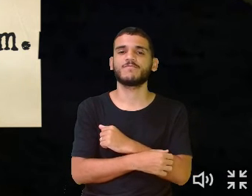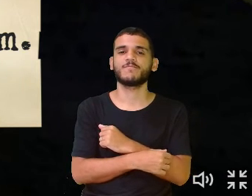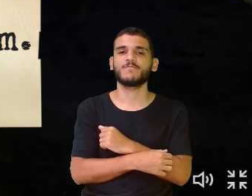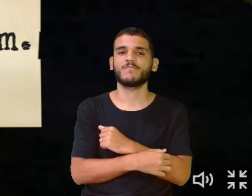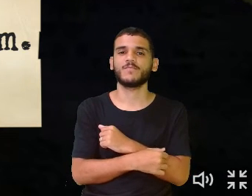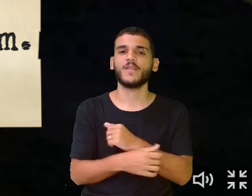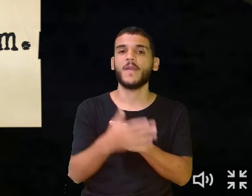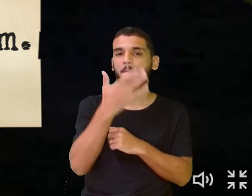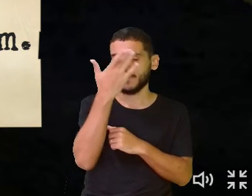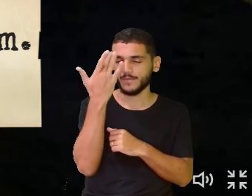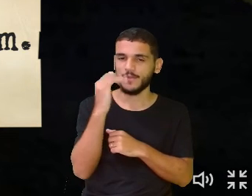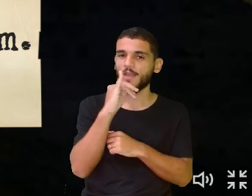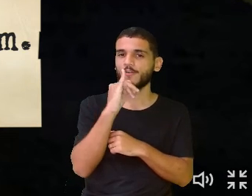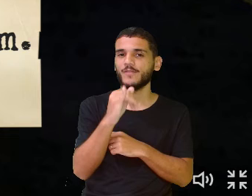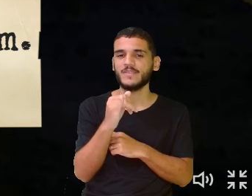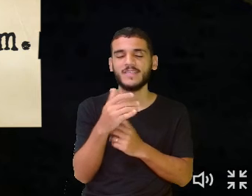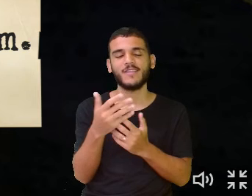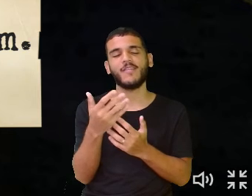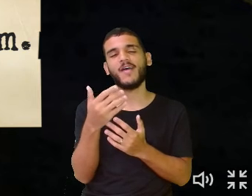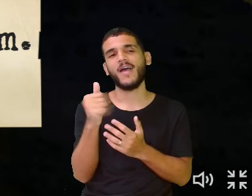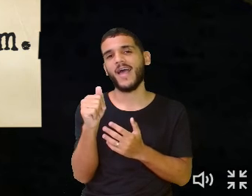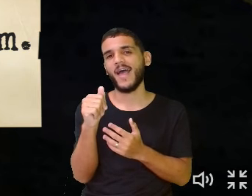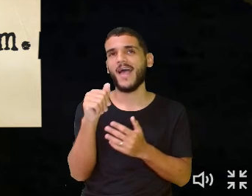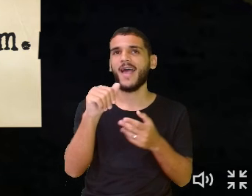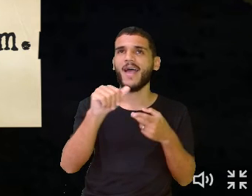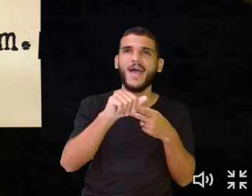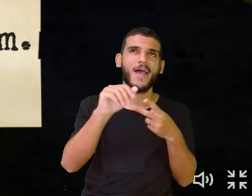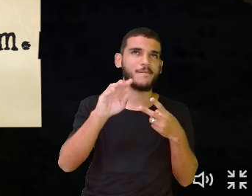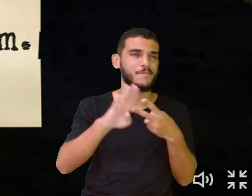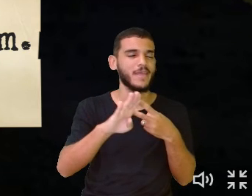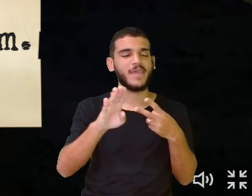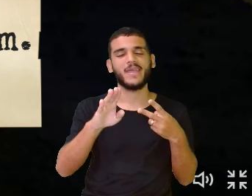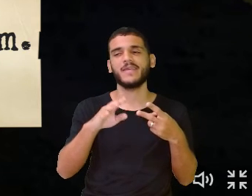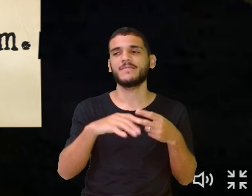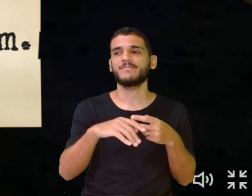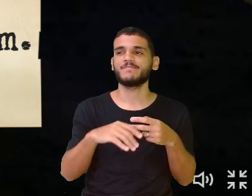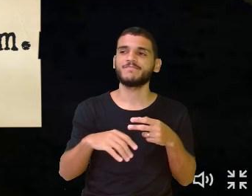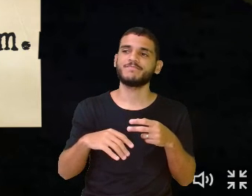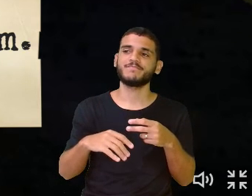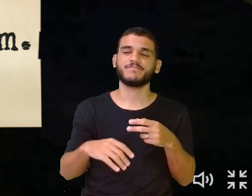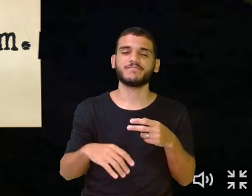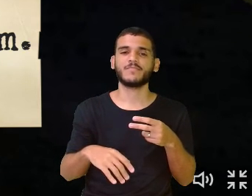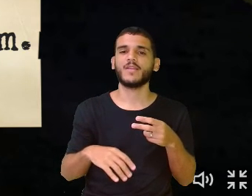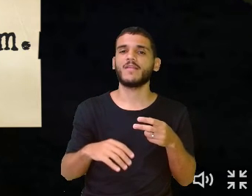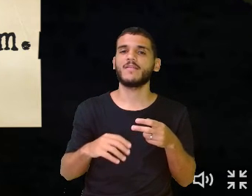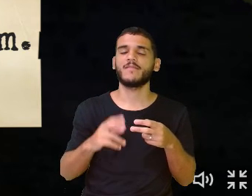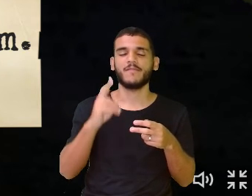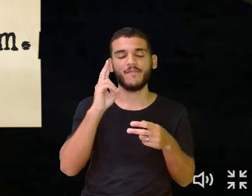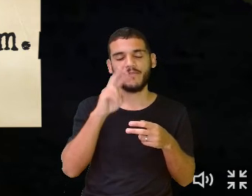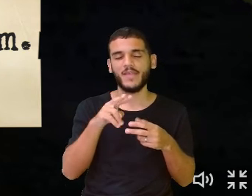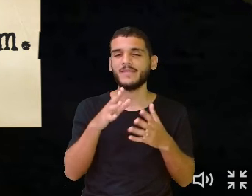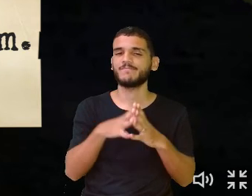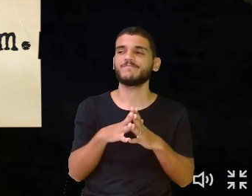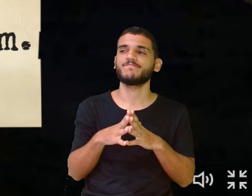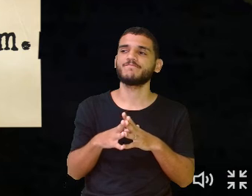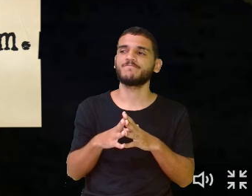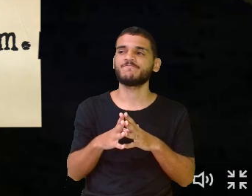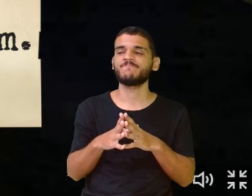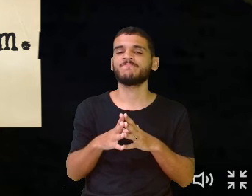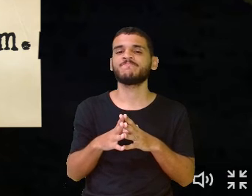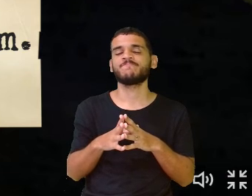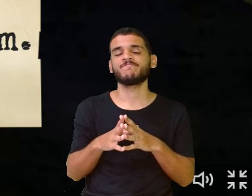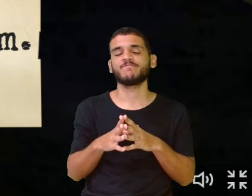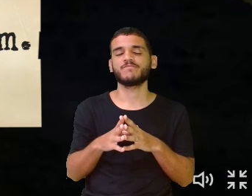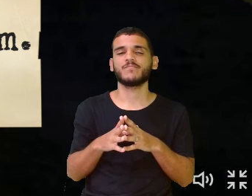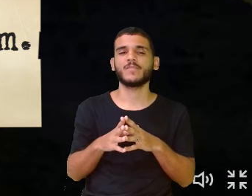estão dizendo que é B. E aí, Pablo está colocando aqui B, B, B, B, B, então, B. já que ele colocou muito B, B, B, B, vamos colocar no B, se ele acertou. E